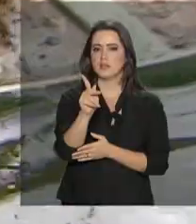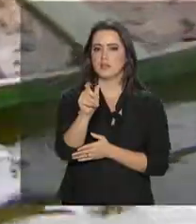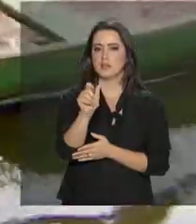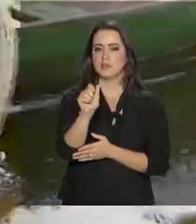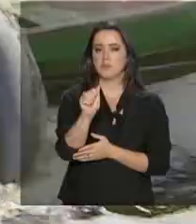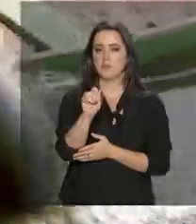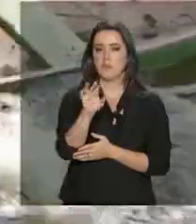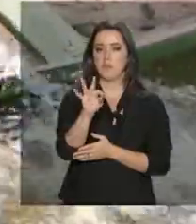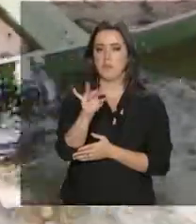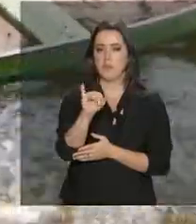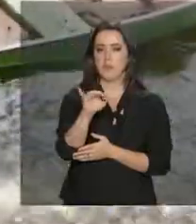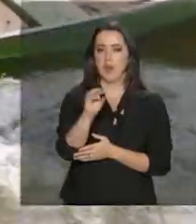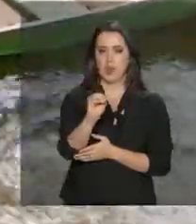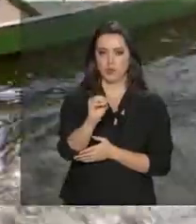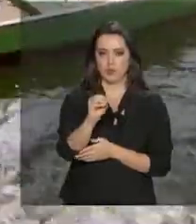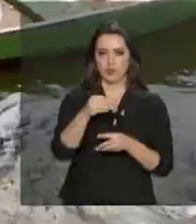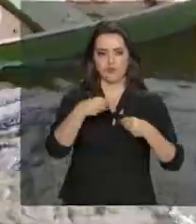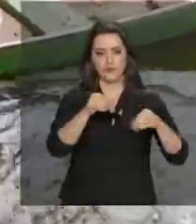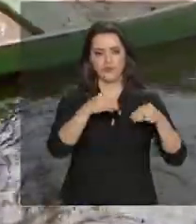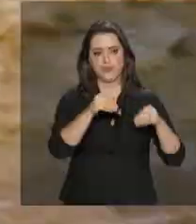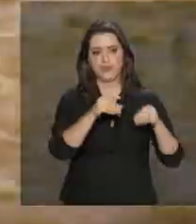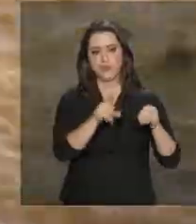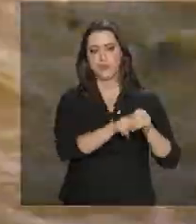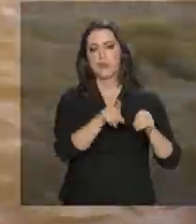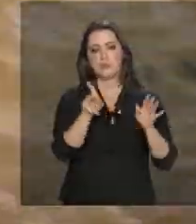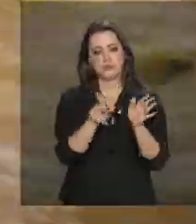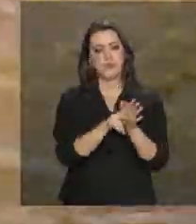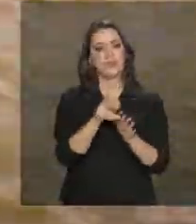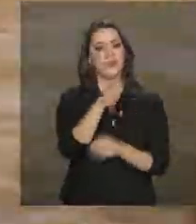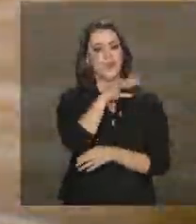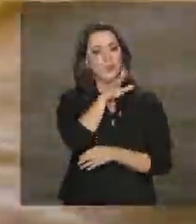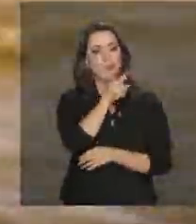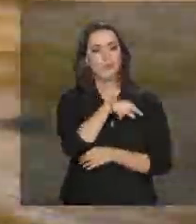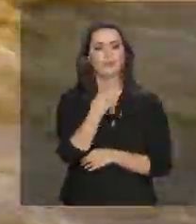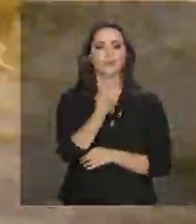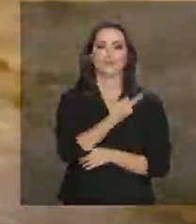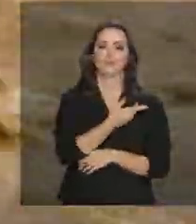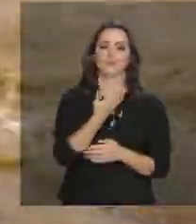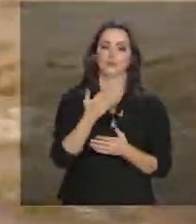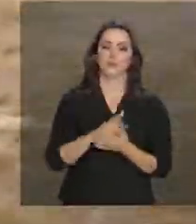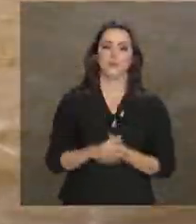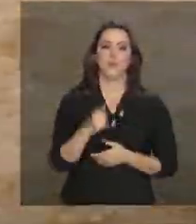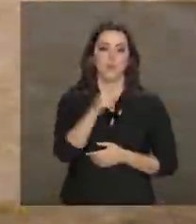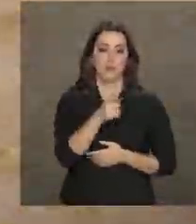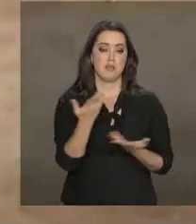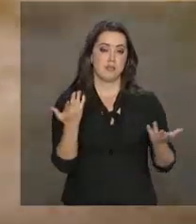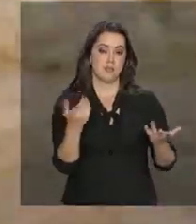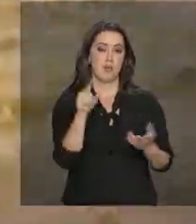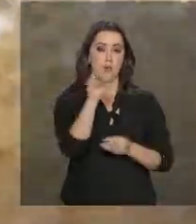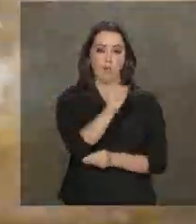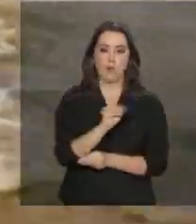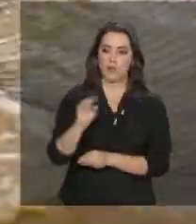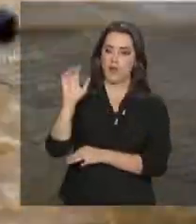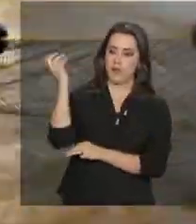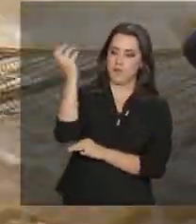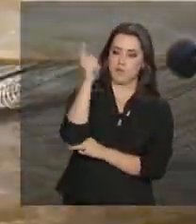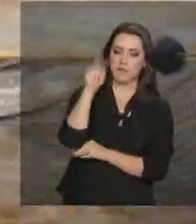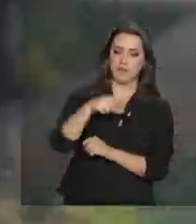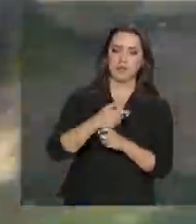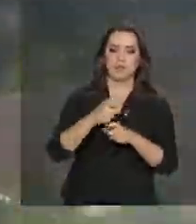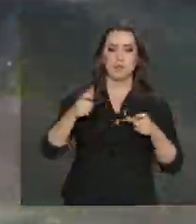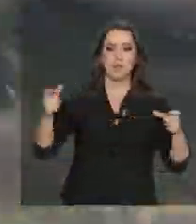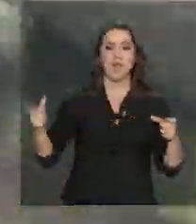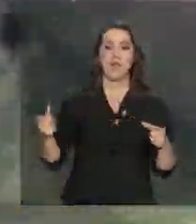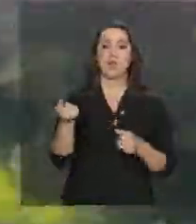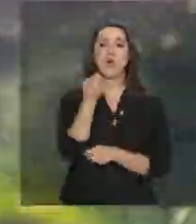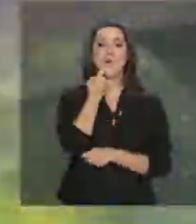século. E por que não pesquisar o manejo comunitário no Amazonas e criar um modelo de preservação do maior